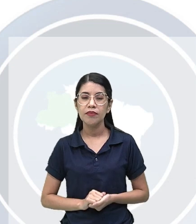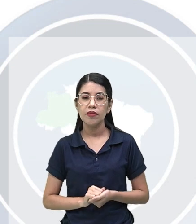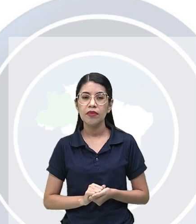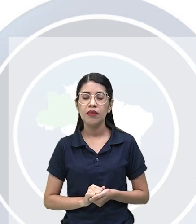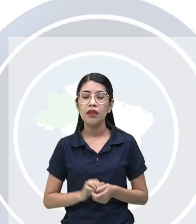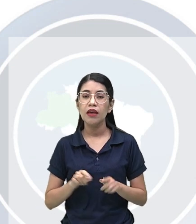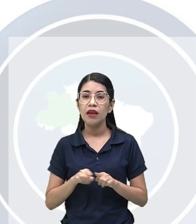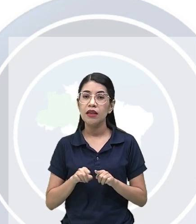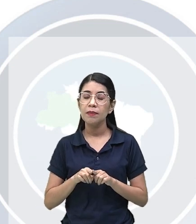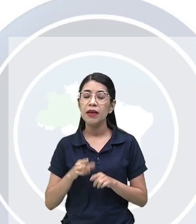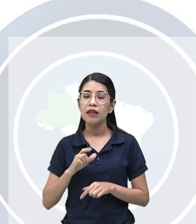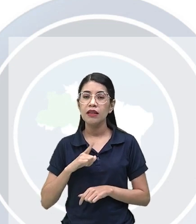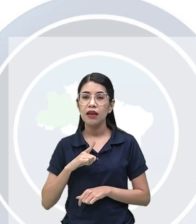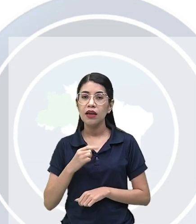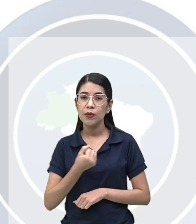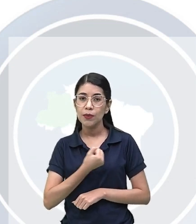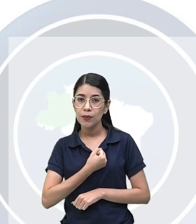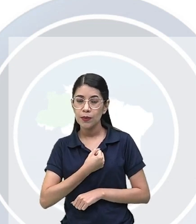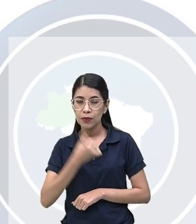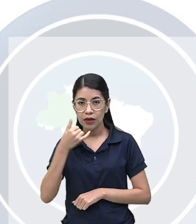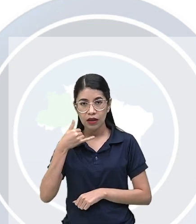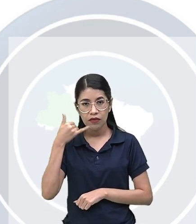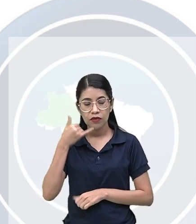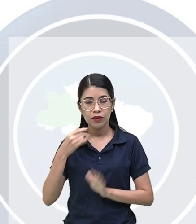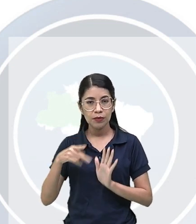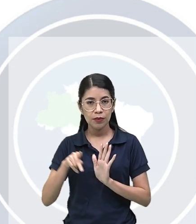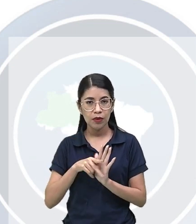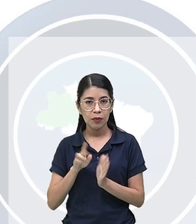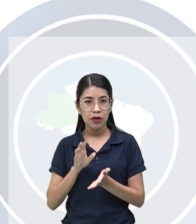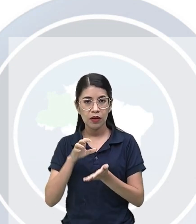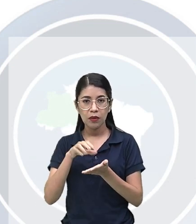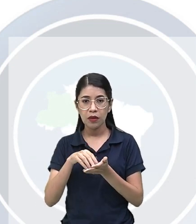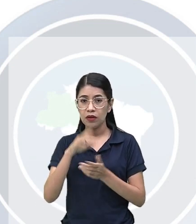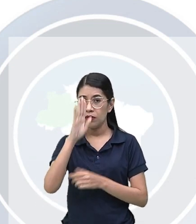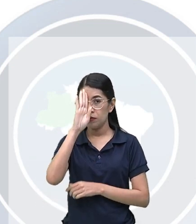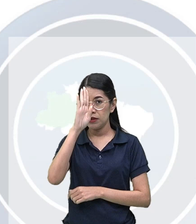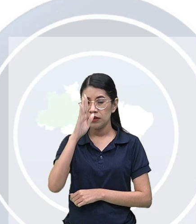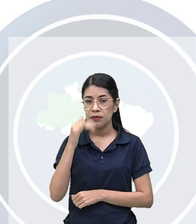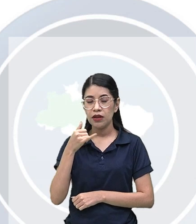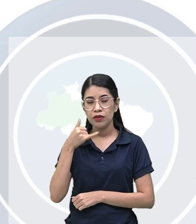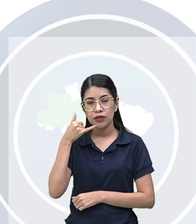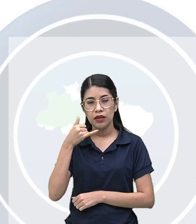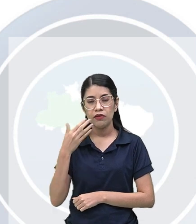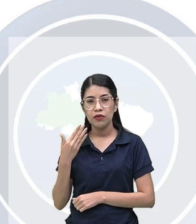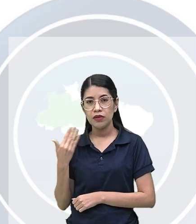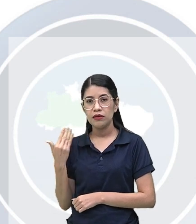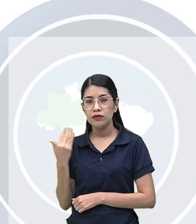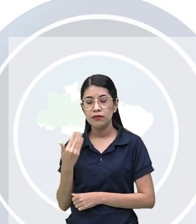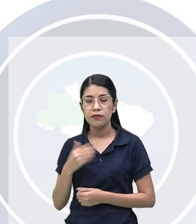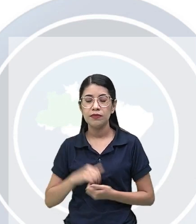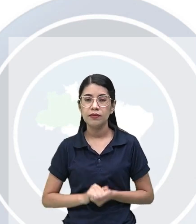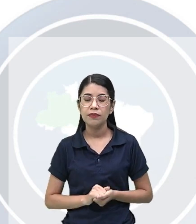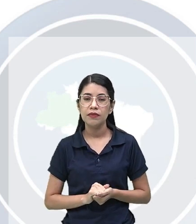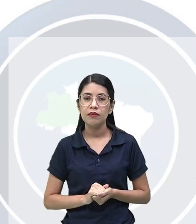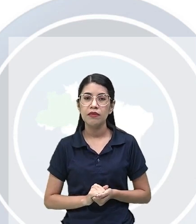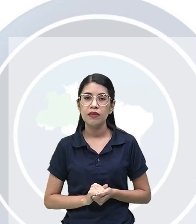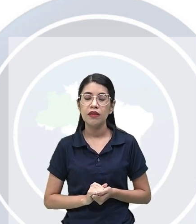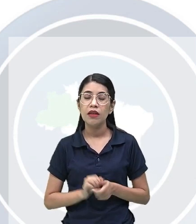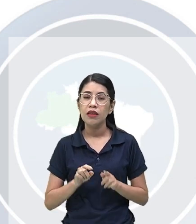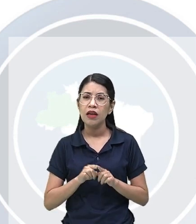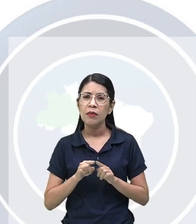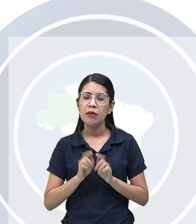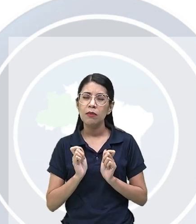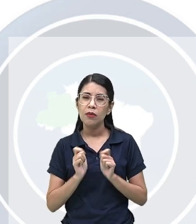@educacam.am.gov.br. Nós temos os nossos ramais aí da coordenação. Esses são os principais ramais, tá bom? E aí esses ramais vão estar